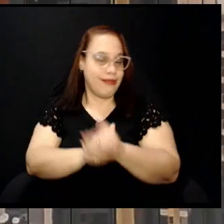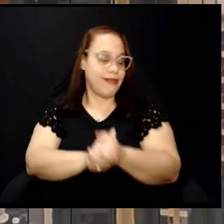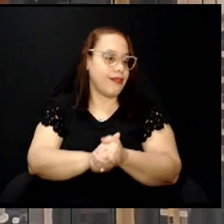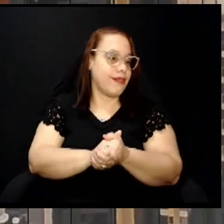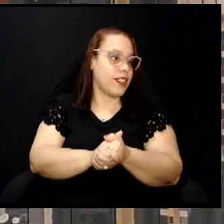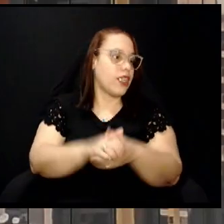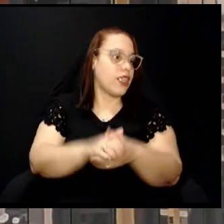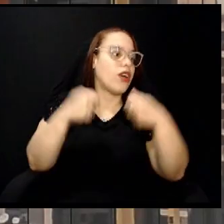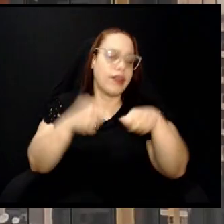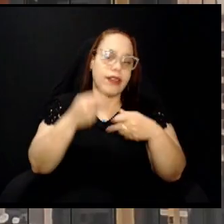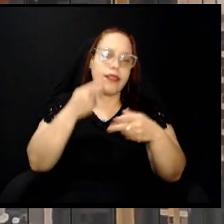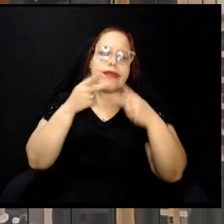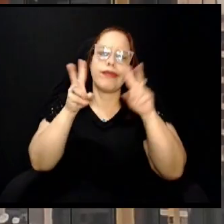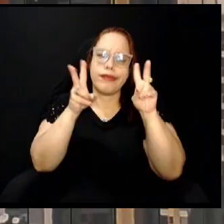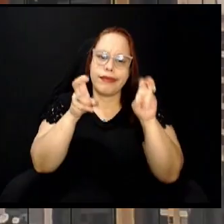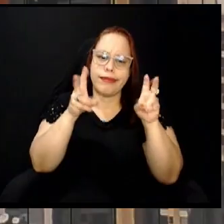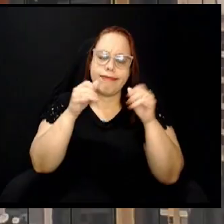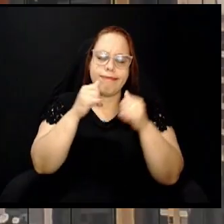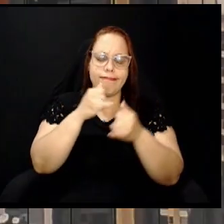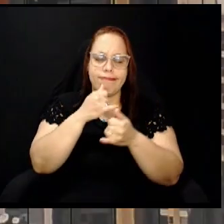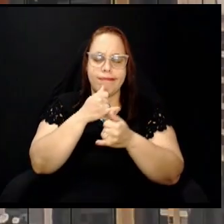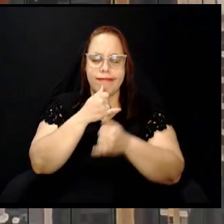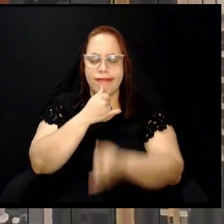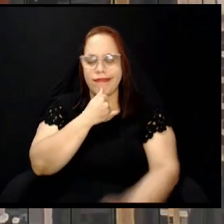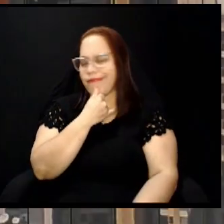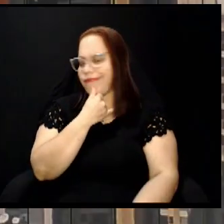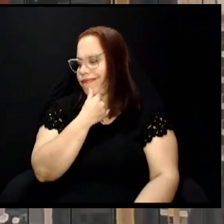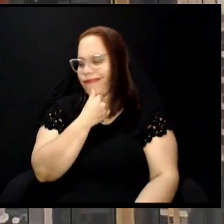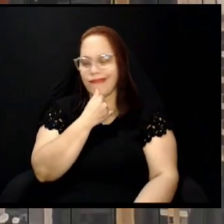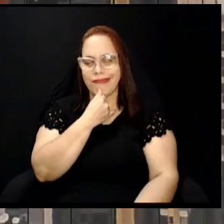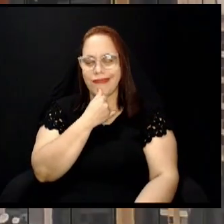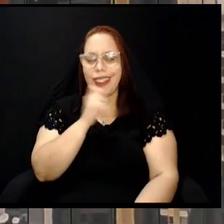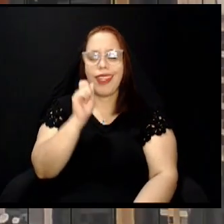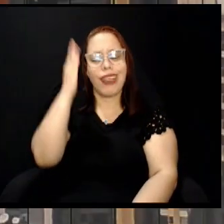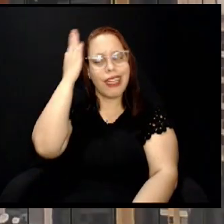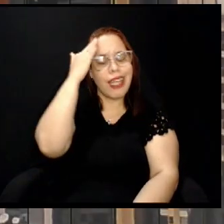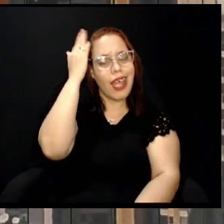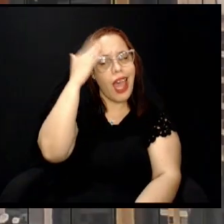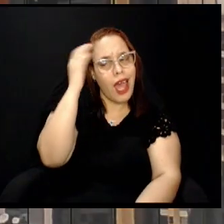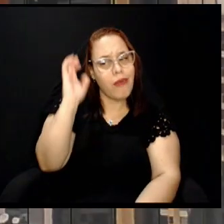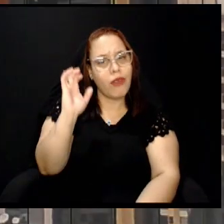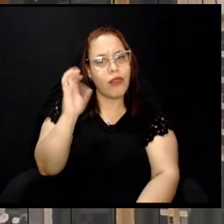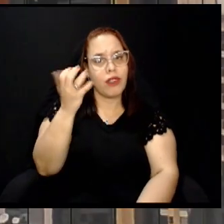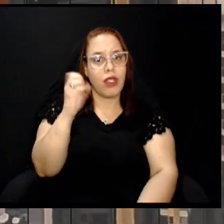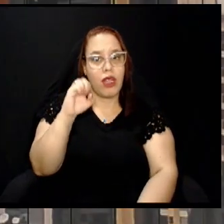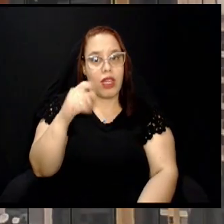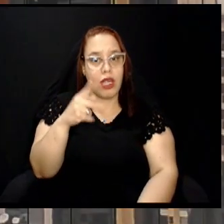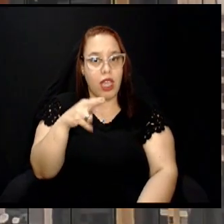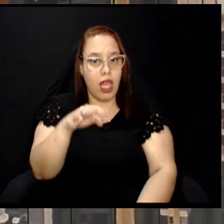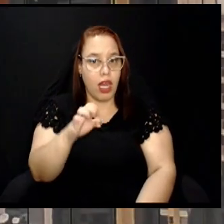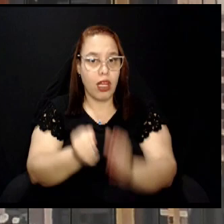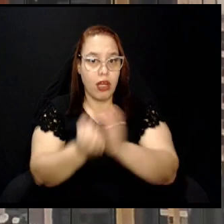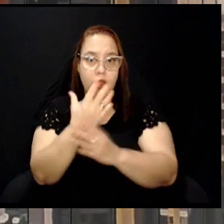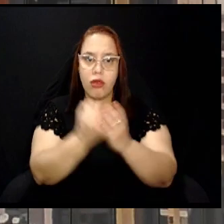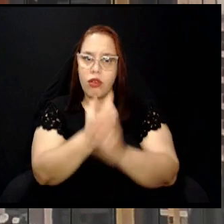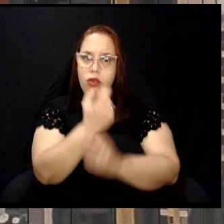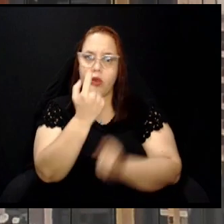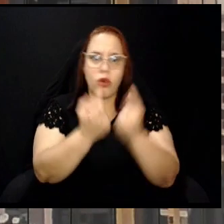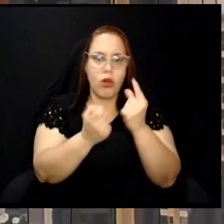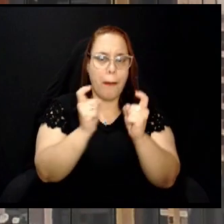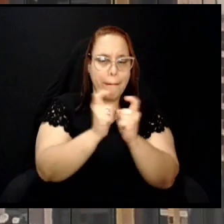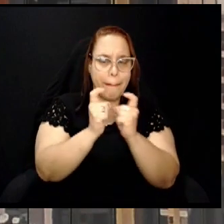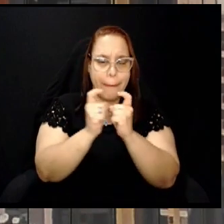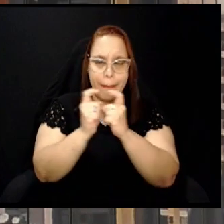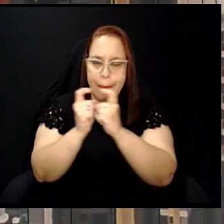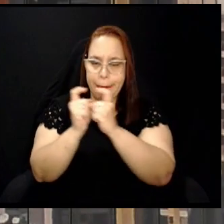A gente precisa falar desse assunto triste, né? A gente sabe que acontece esses encalhes ou aparecimento de alguns